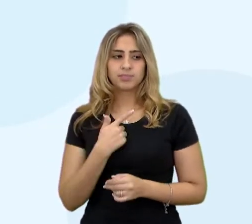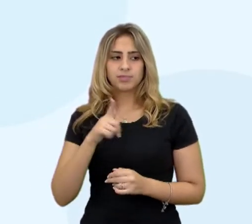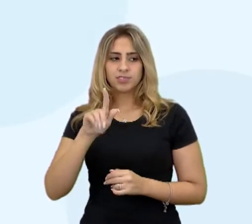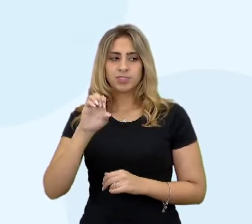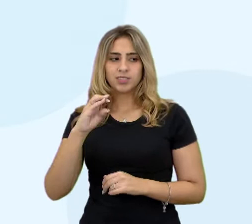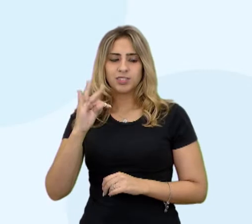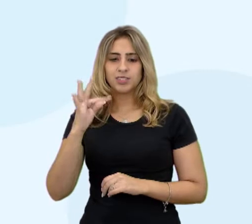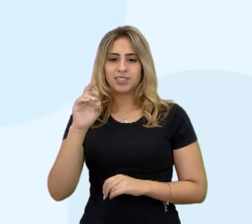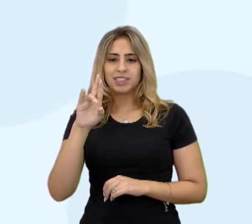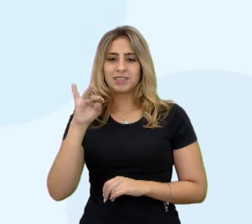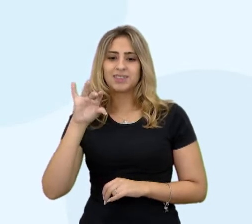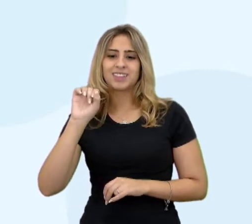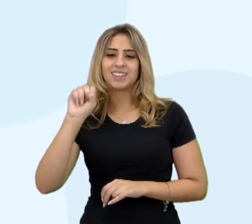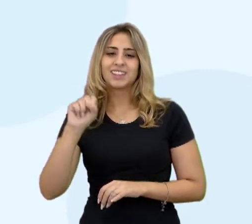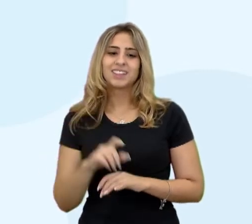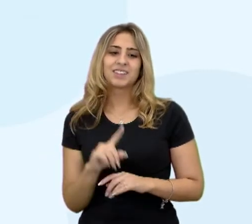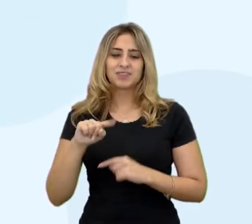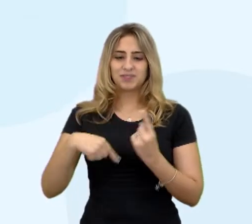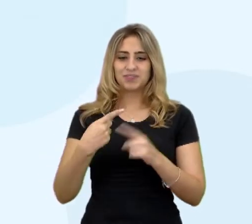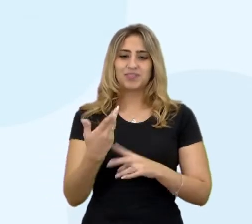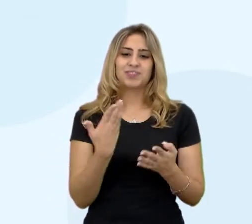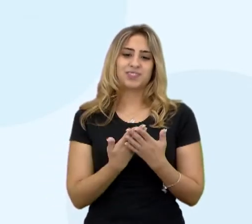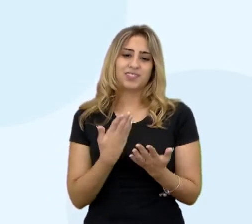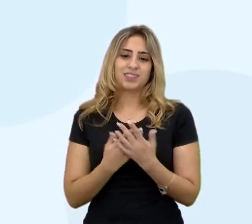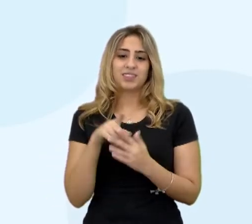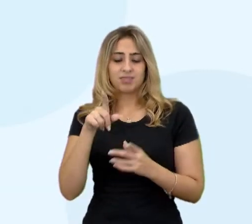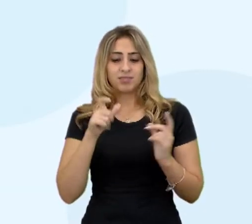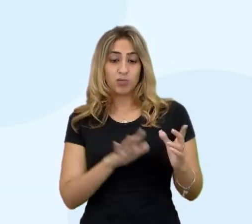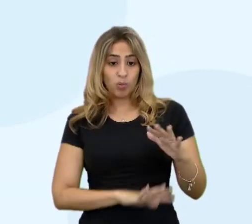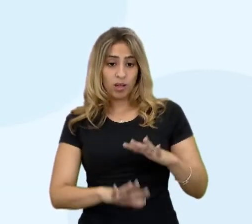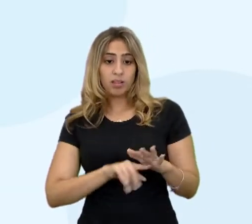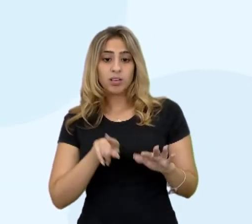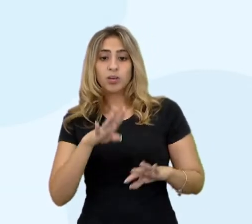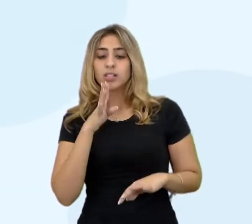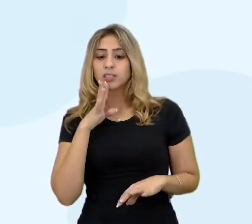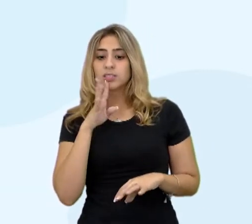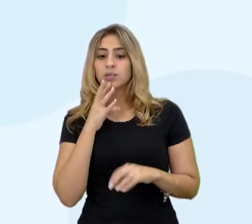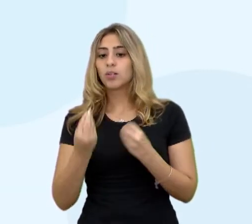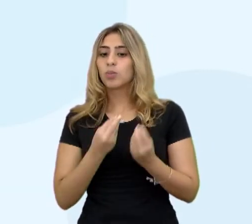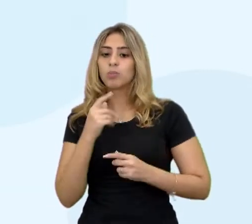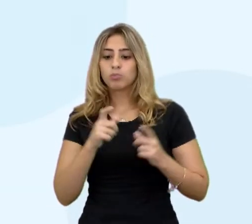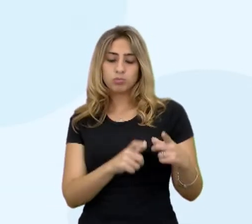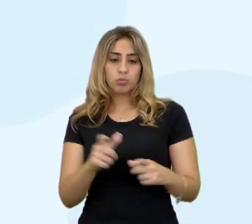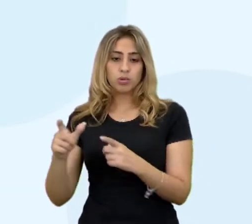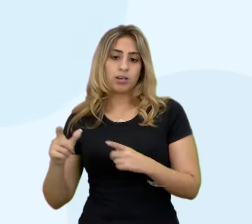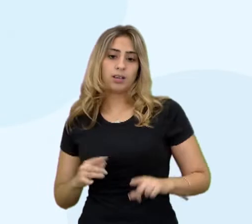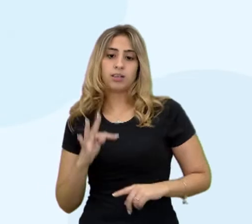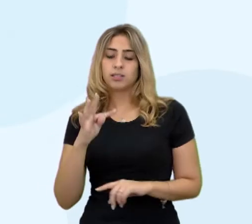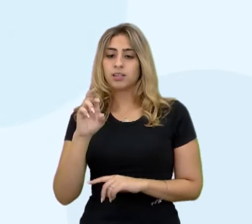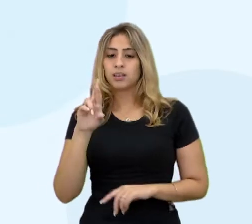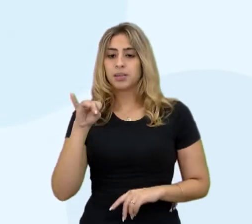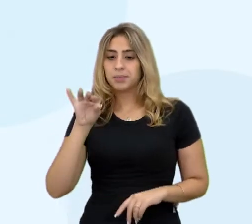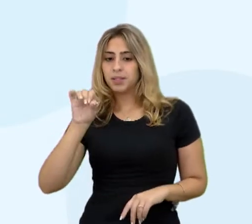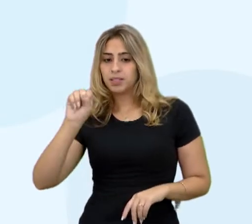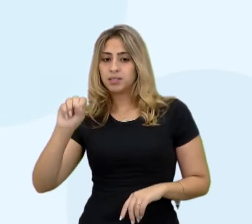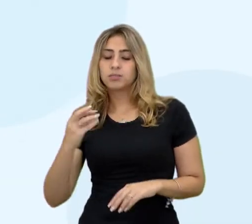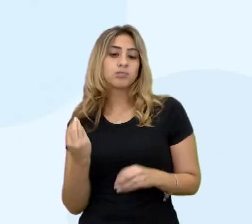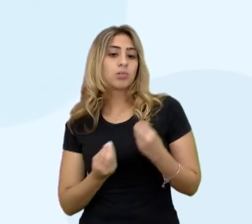geotérmicas. Estudaremos isso nas próximas aulas. Essas regiões são conhecidas então por zonas termais e coincidem com